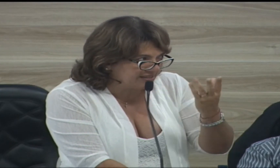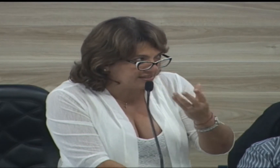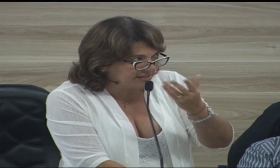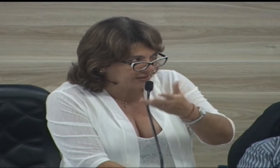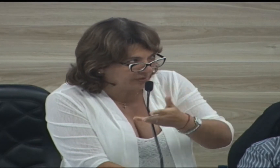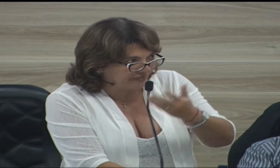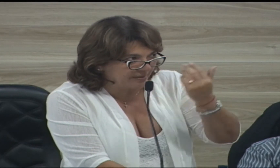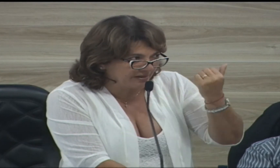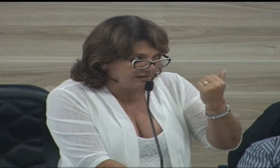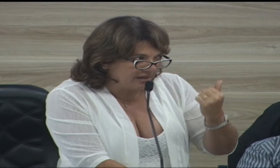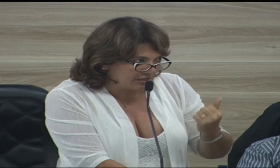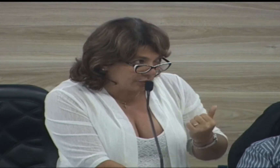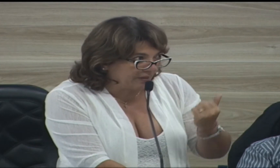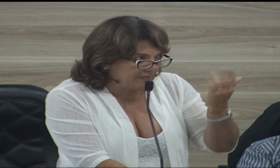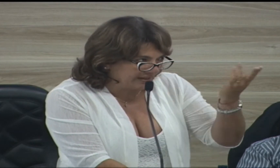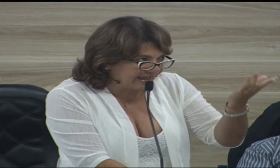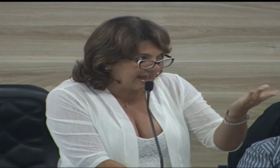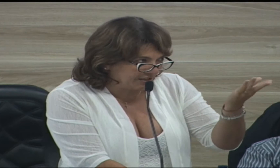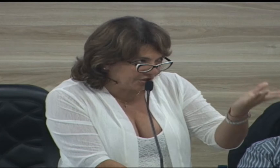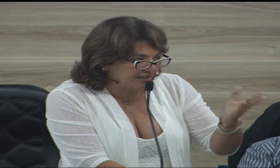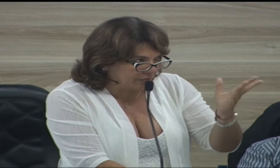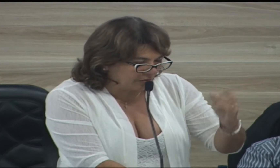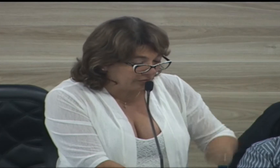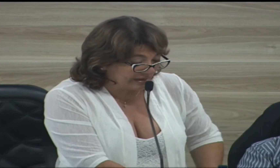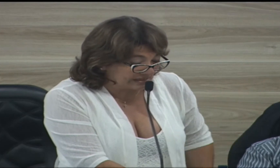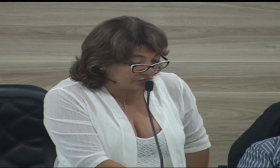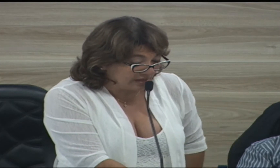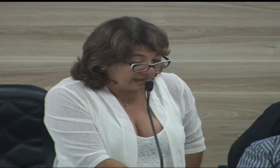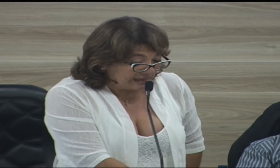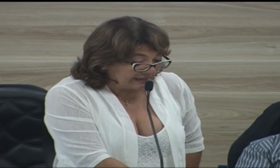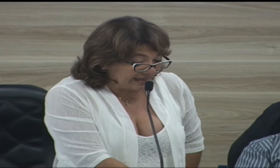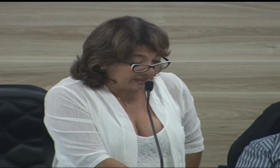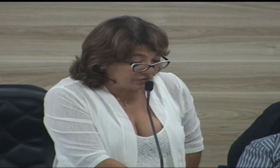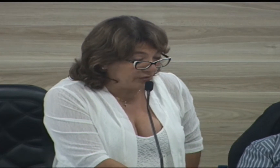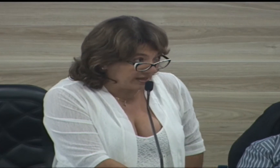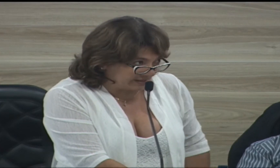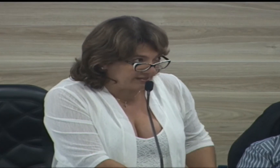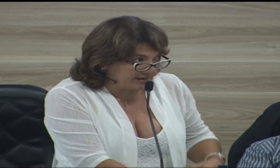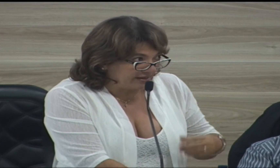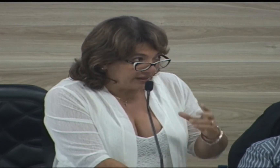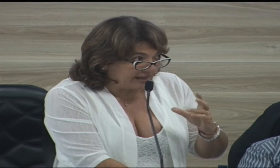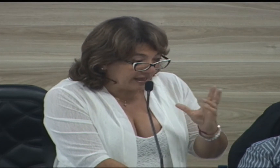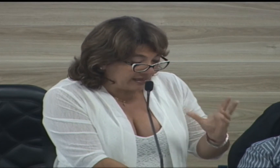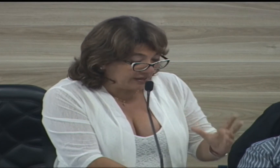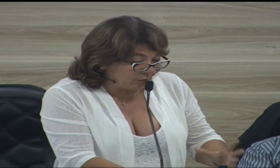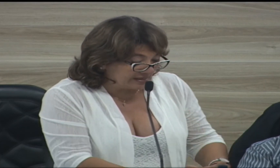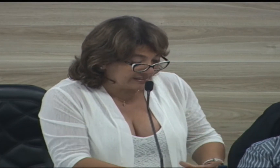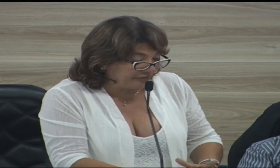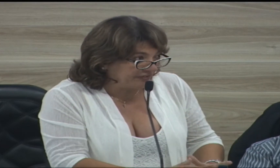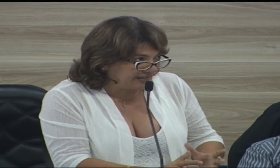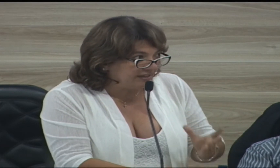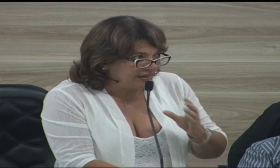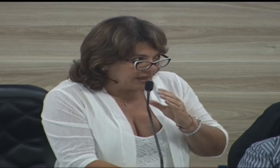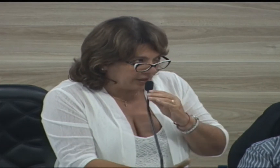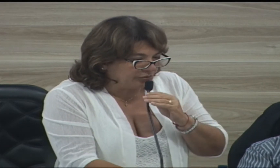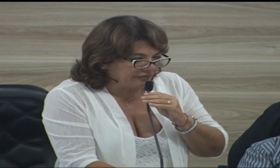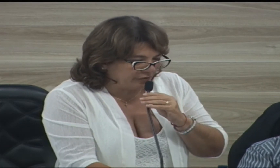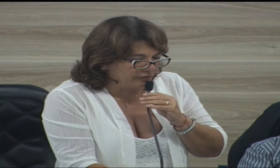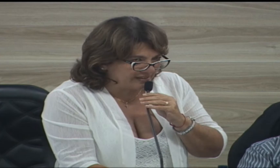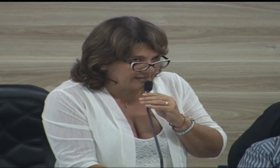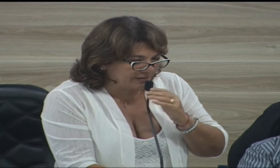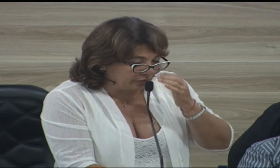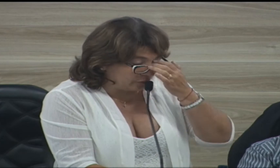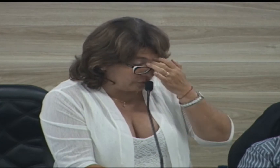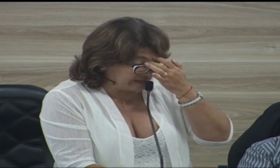porque necessita de uma verba suplementar estadual, no caso da ressonância, né? E com essa fila, que eu